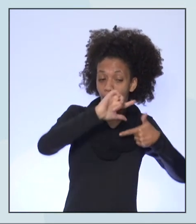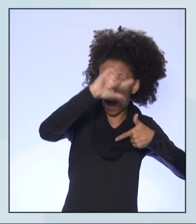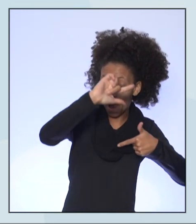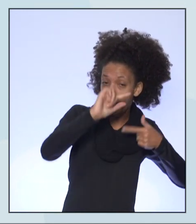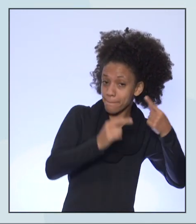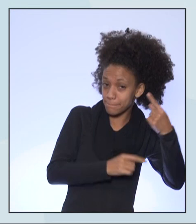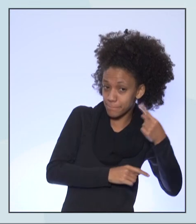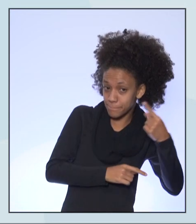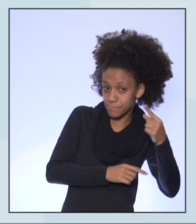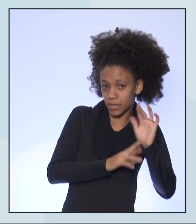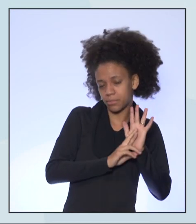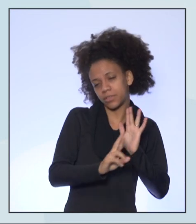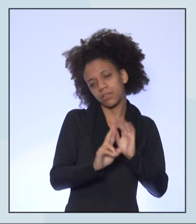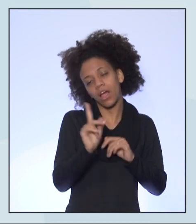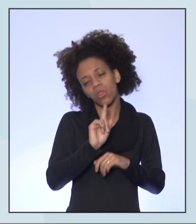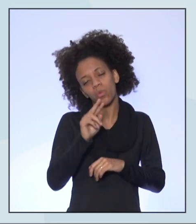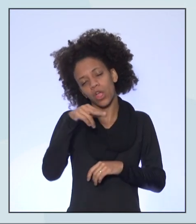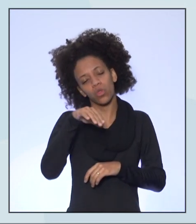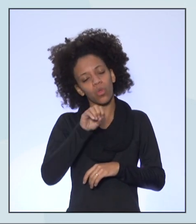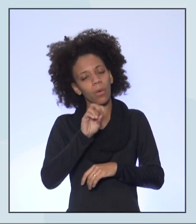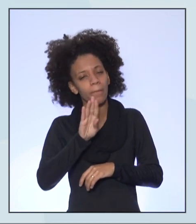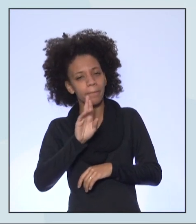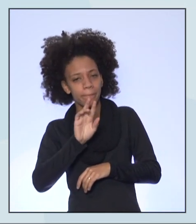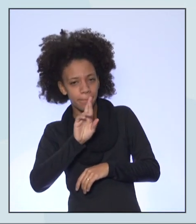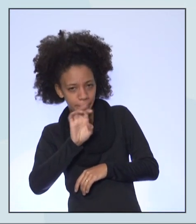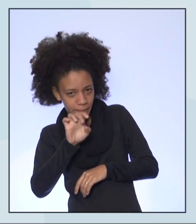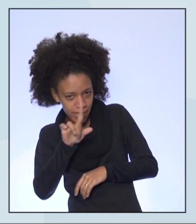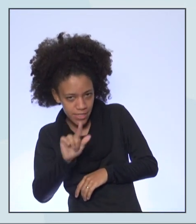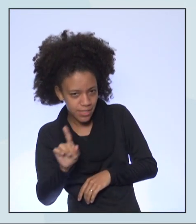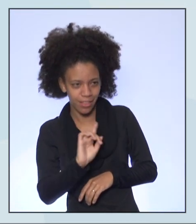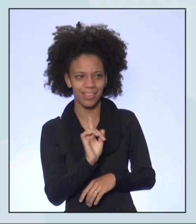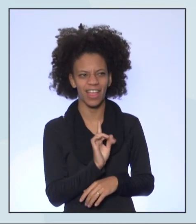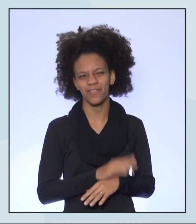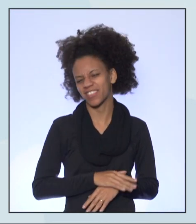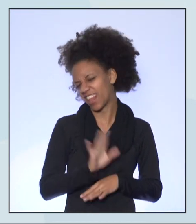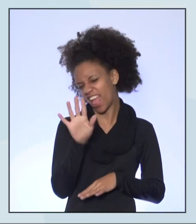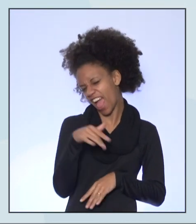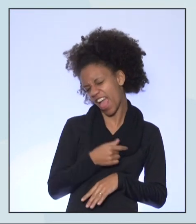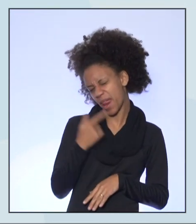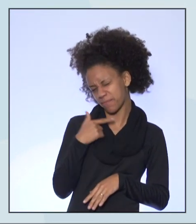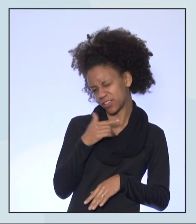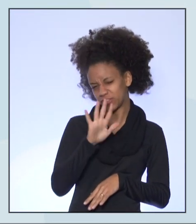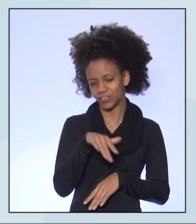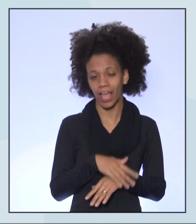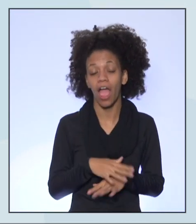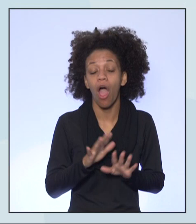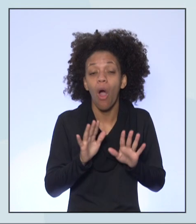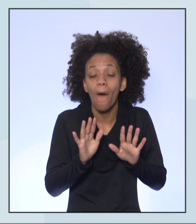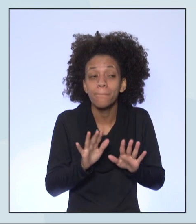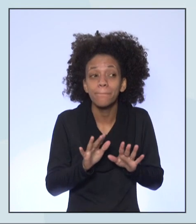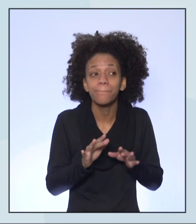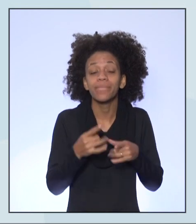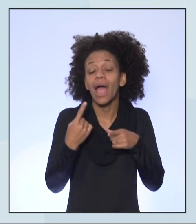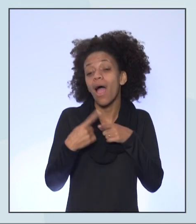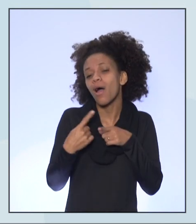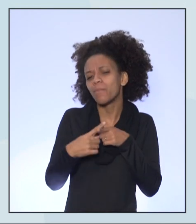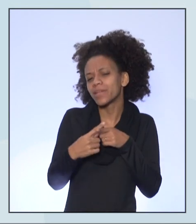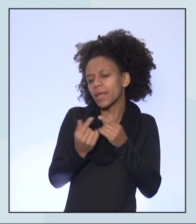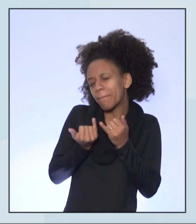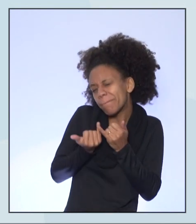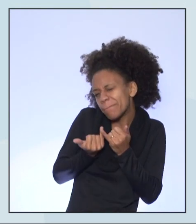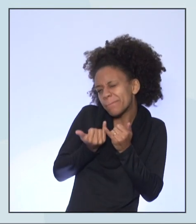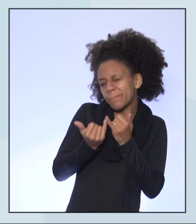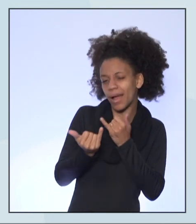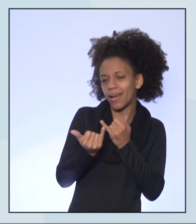ela representa... Não representa a nobreza, não. Está errado. Foi uma pegadinha para ver se eles estavam prestando atenção. É porque eles são muito parecidos, na verdade,